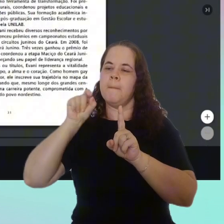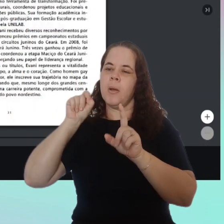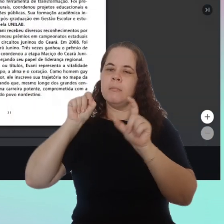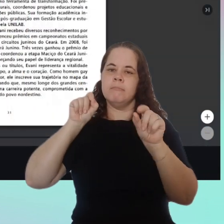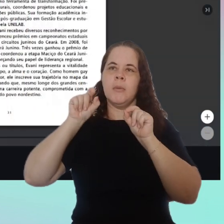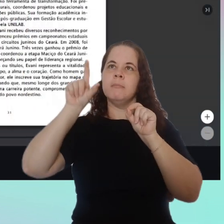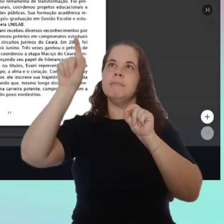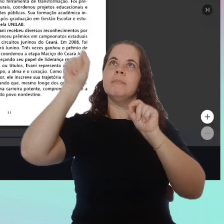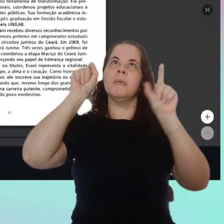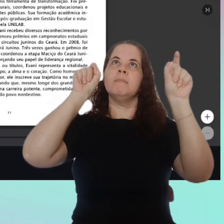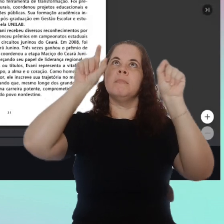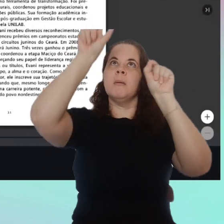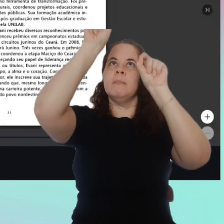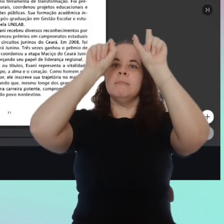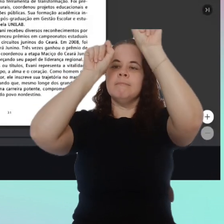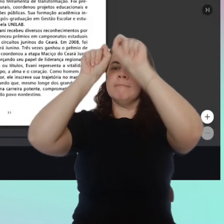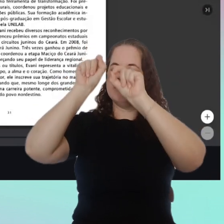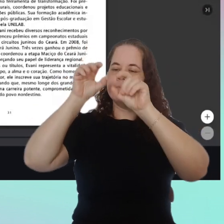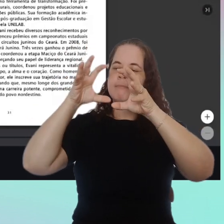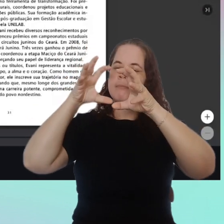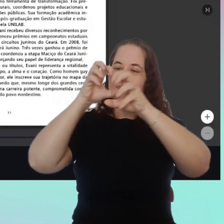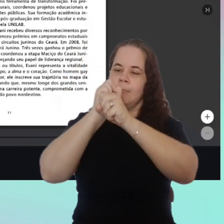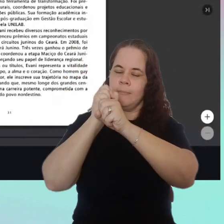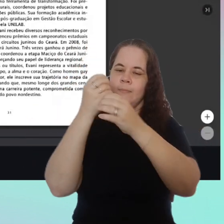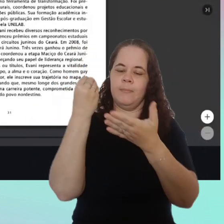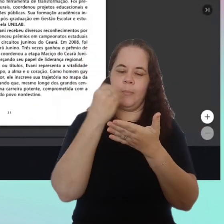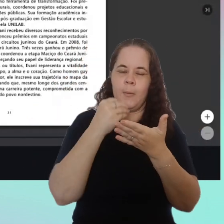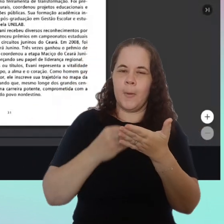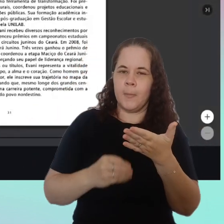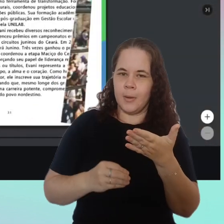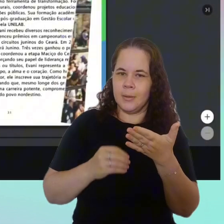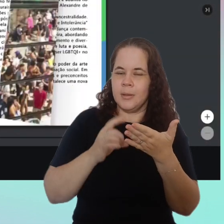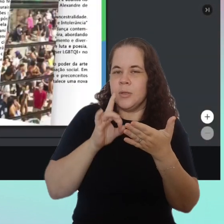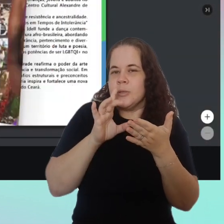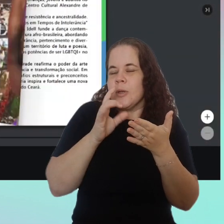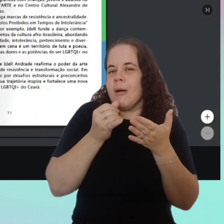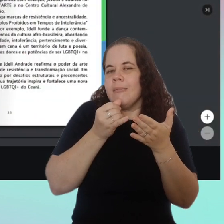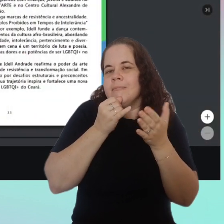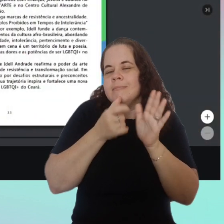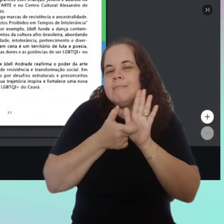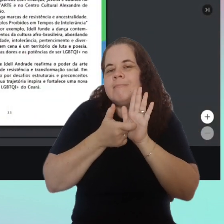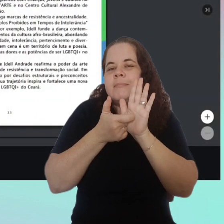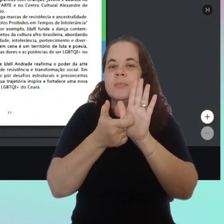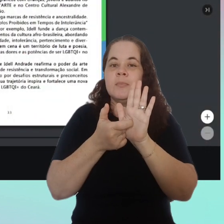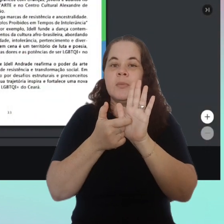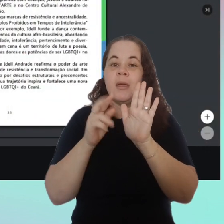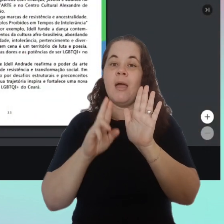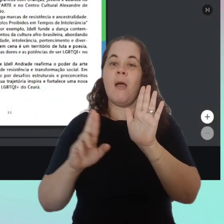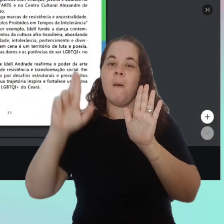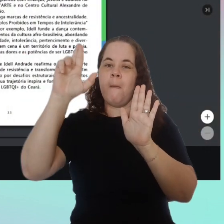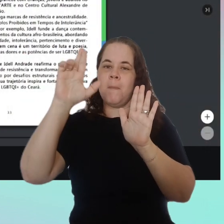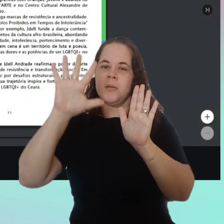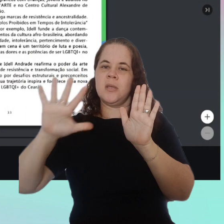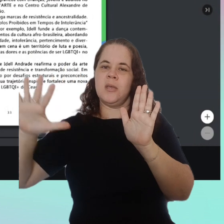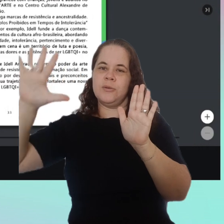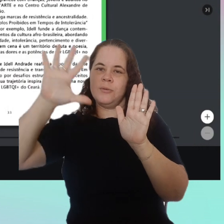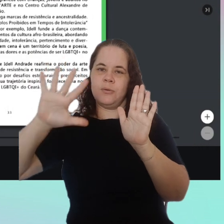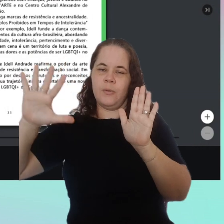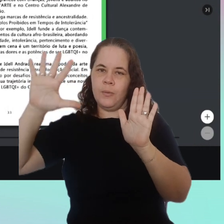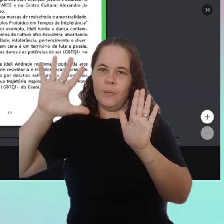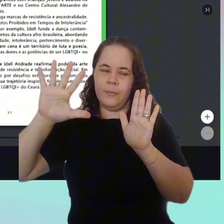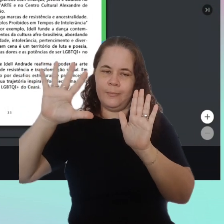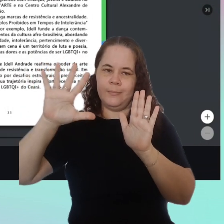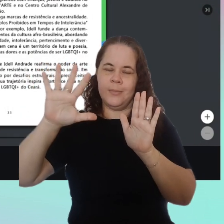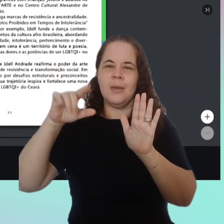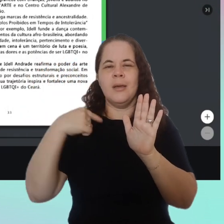que esses artistas representam de forma simbólica grandemente sua região, mas em termo